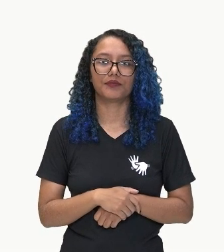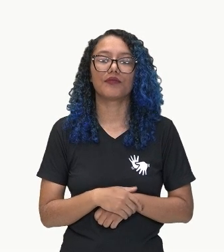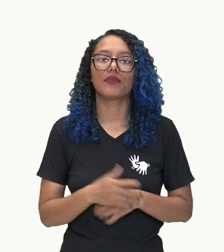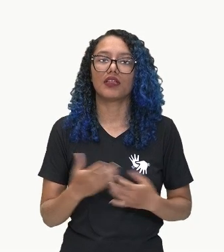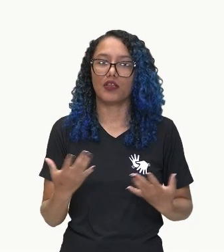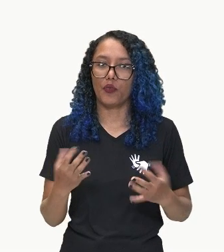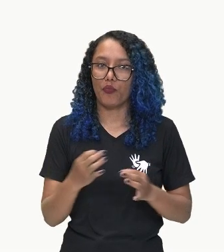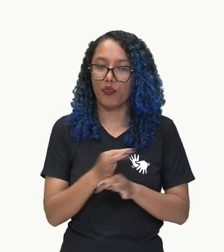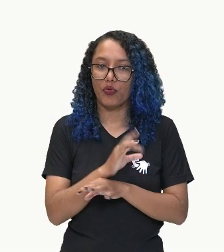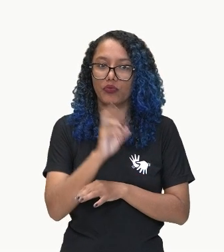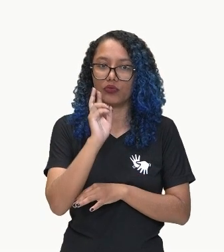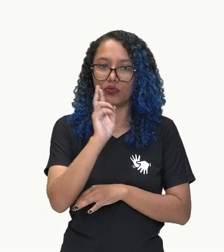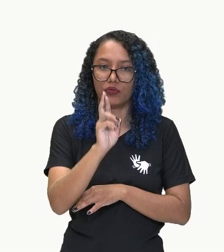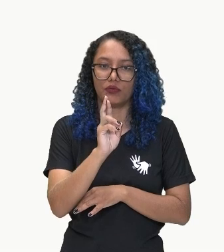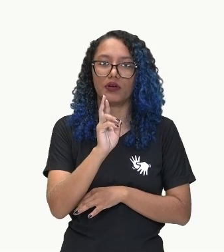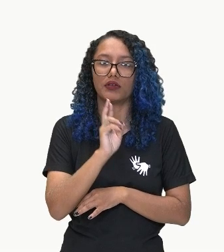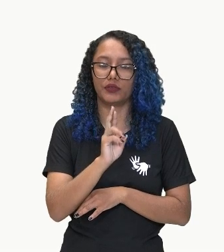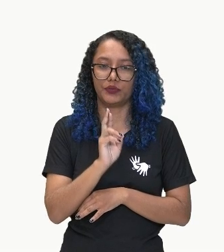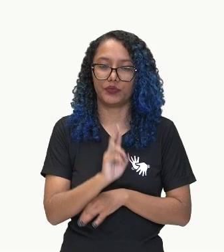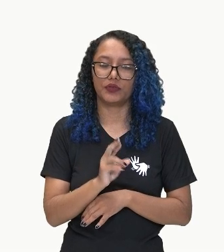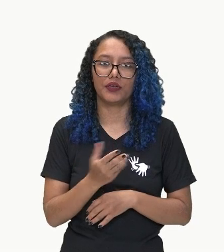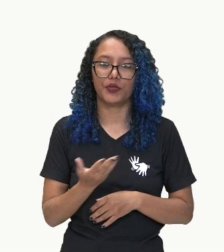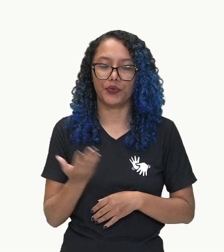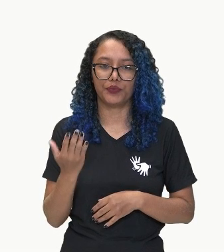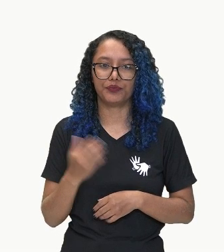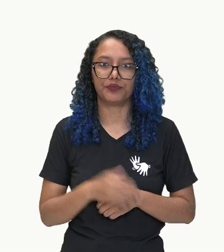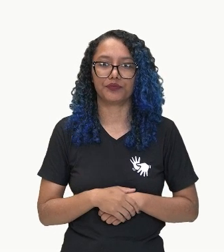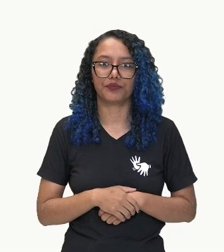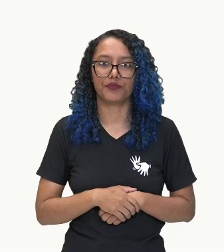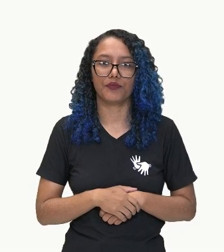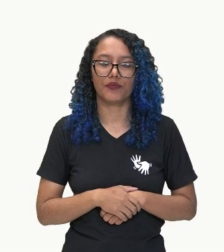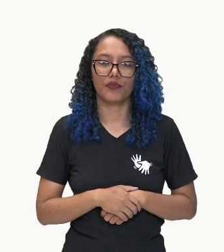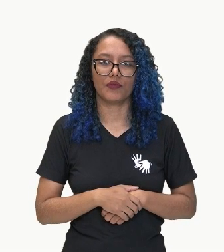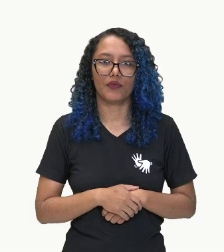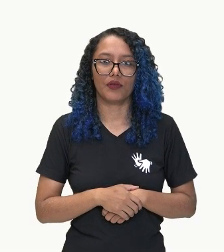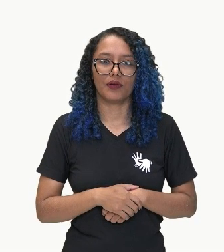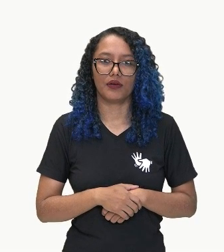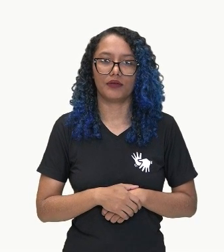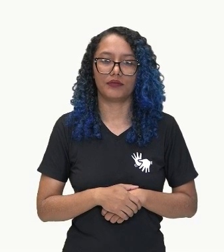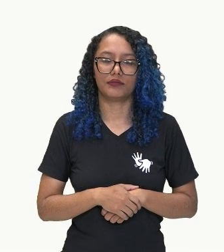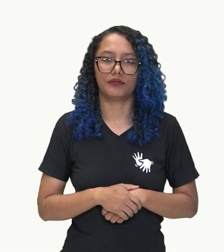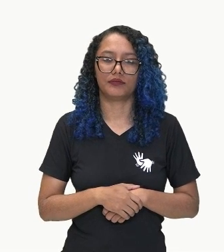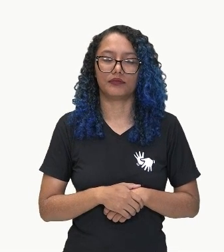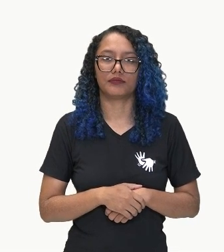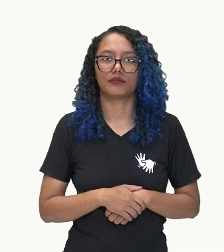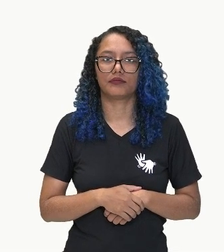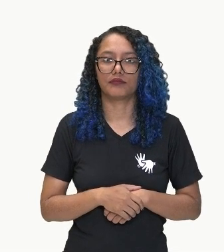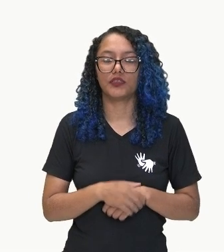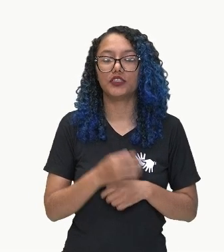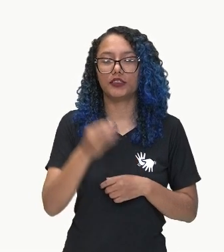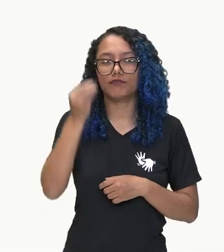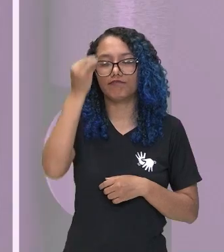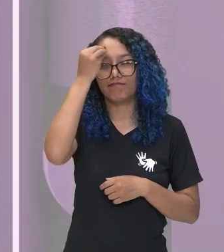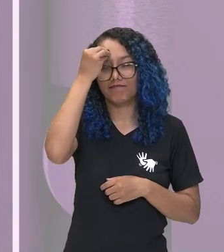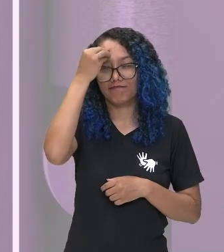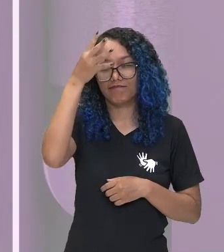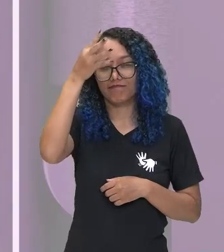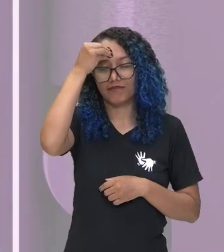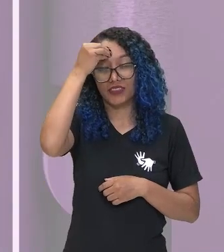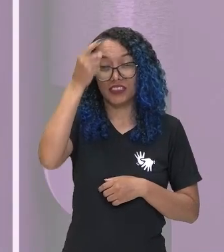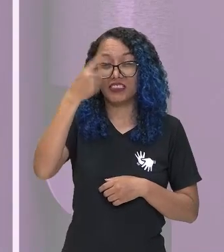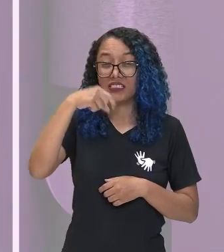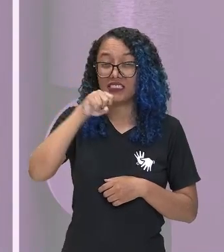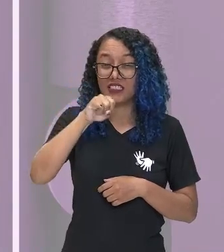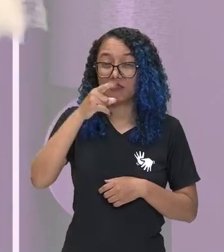né, a questão que nós tivemos aí para fixar melhor e que, se com certeza você esteve atento, você percebeu